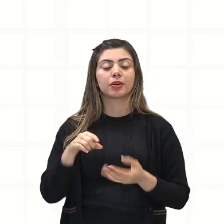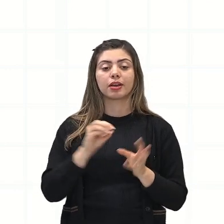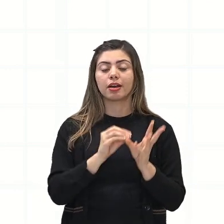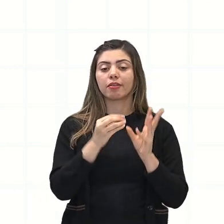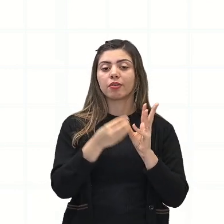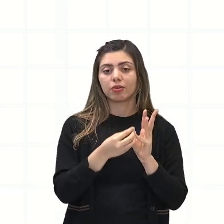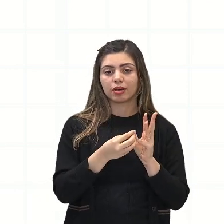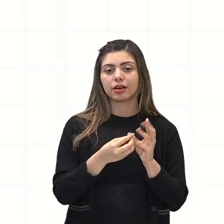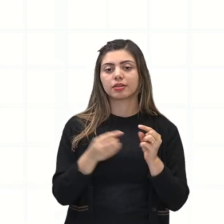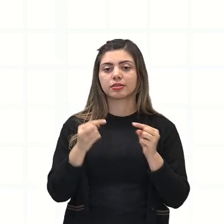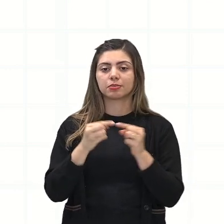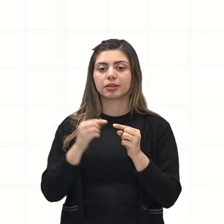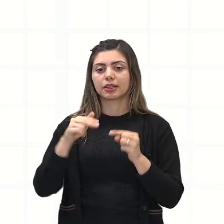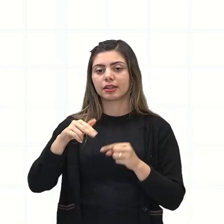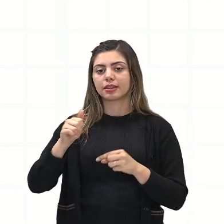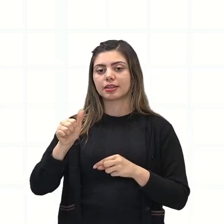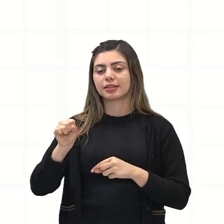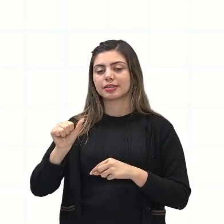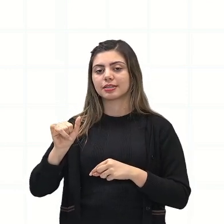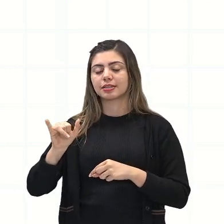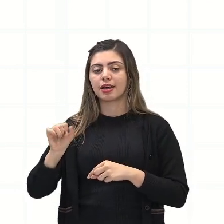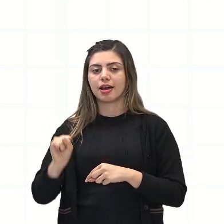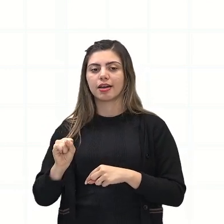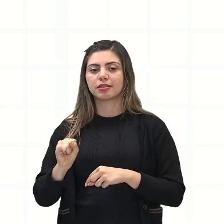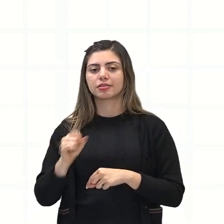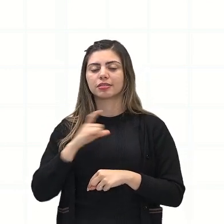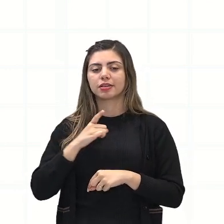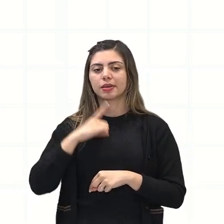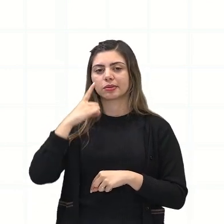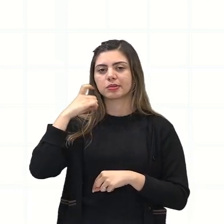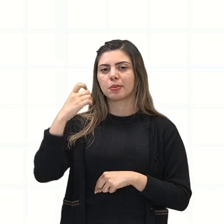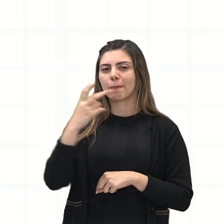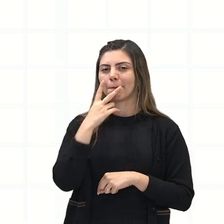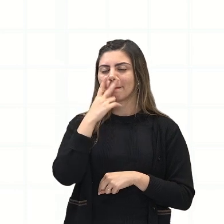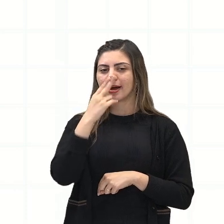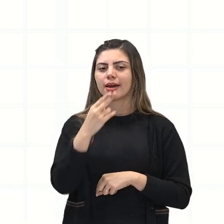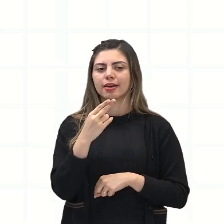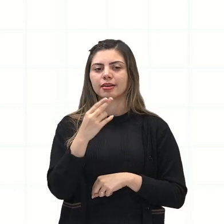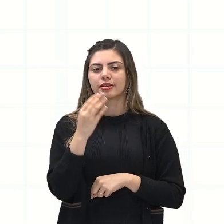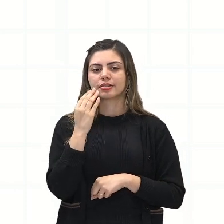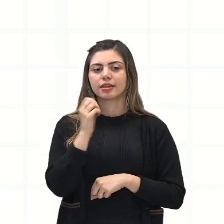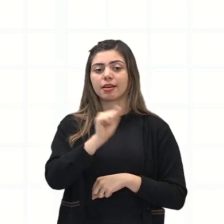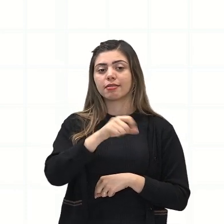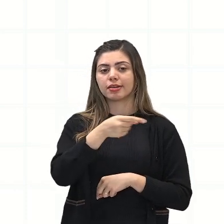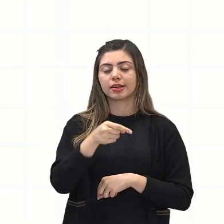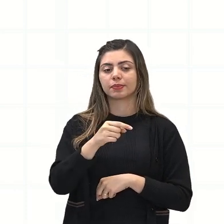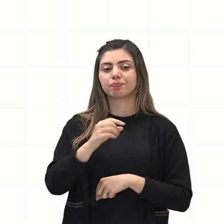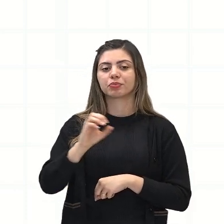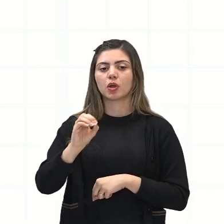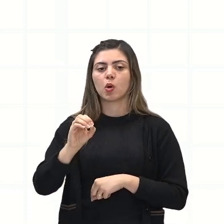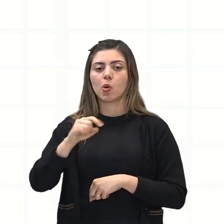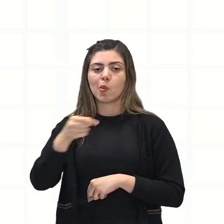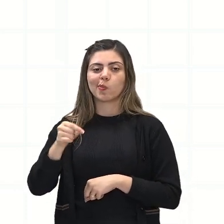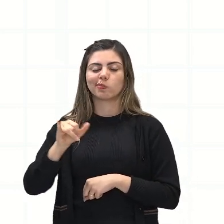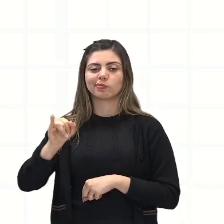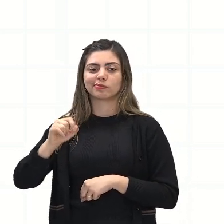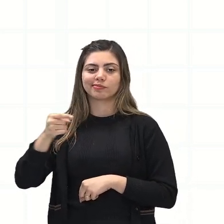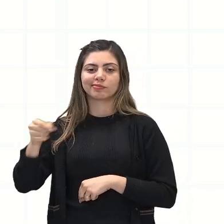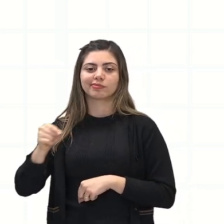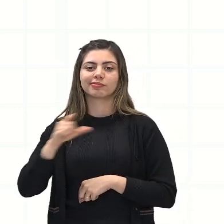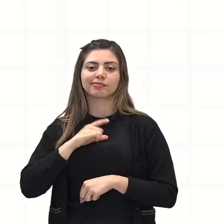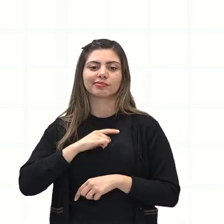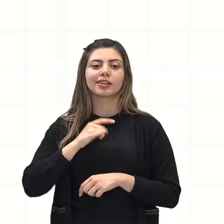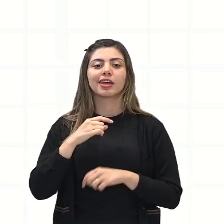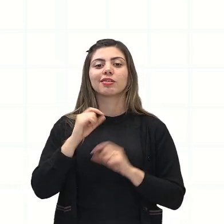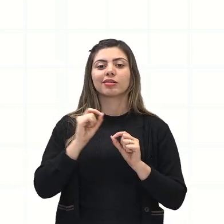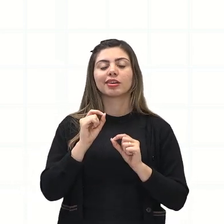nasais, que é esse som que eu faço como se ele saísse mais pelo nariz, né? On, in, que são produzidas em regiões